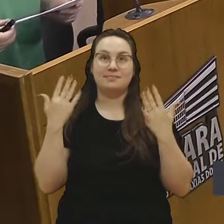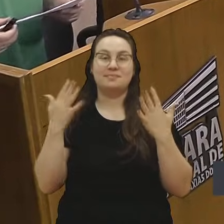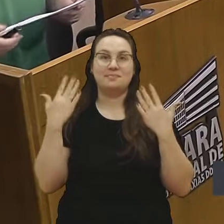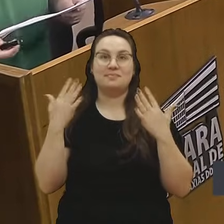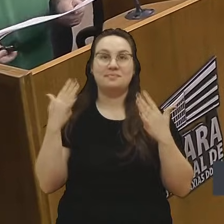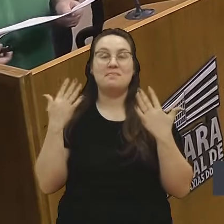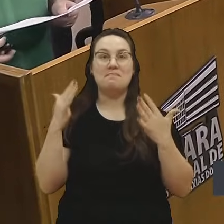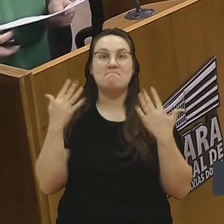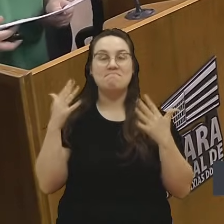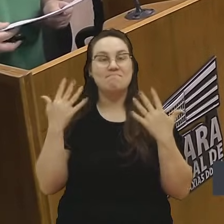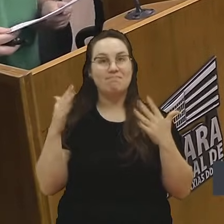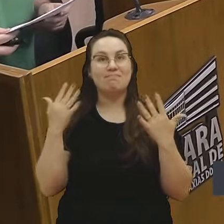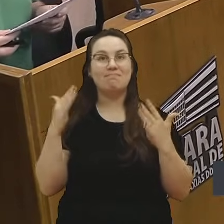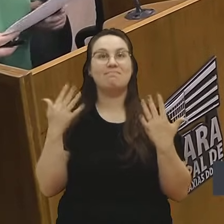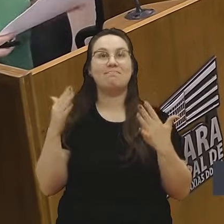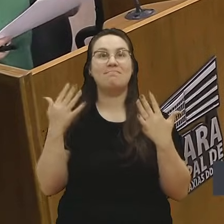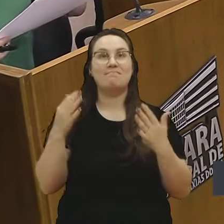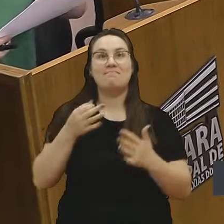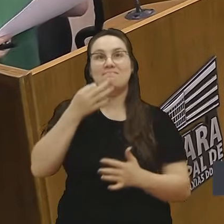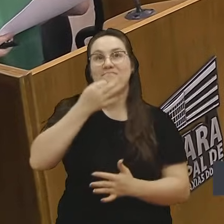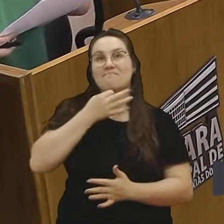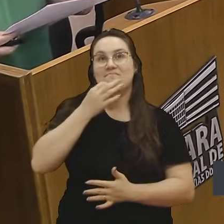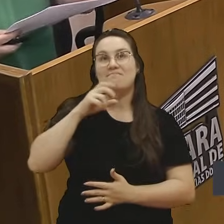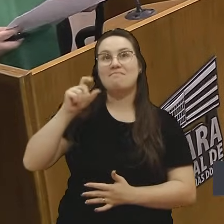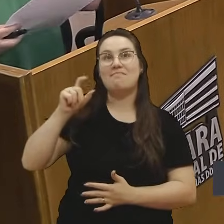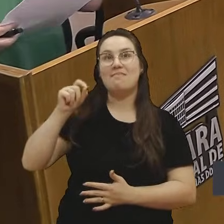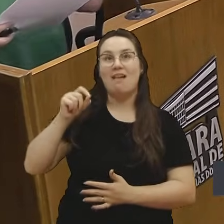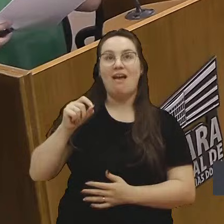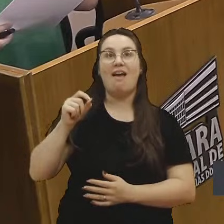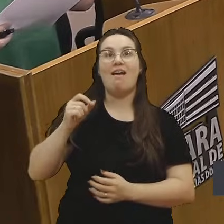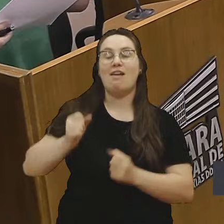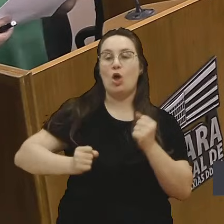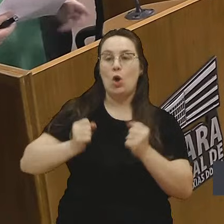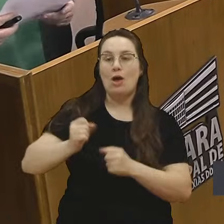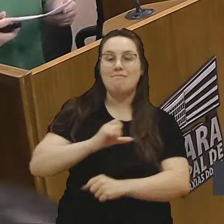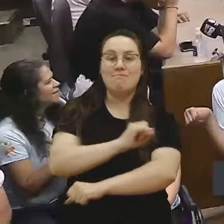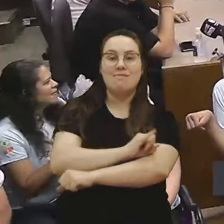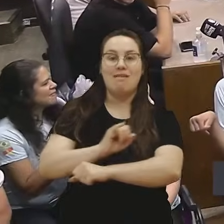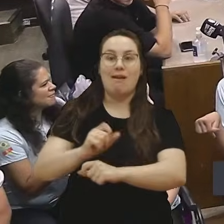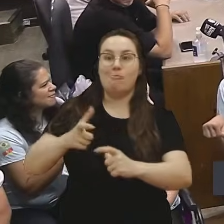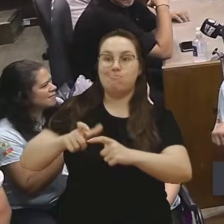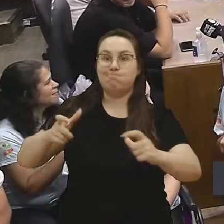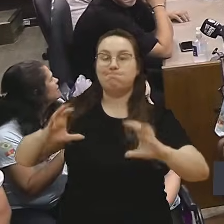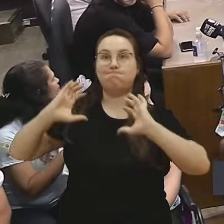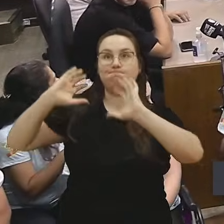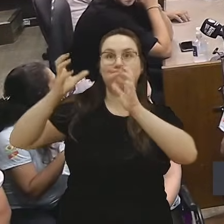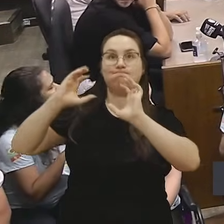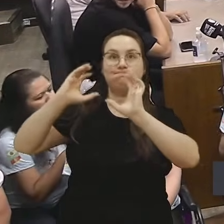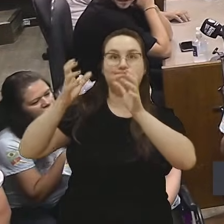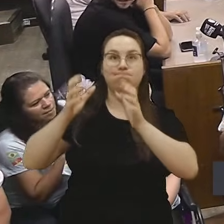Parabéns, então, Caxias 10 milhas, Corrida do SESI e Gigantes do Vôlei.